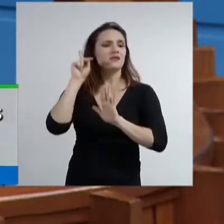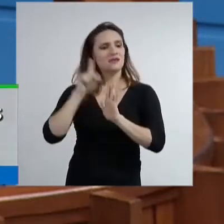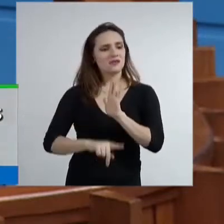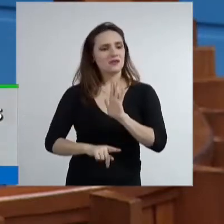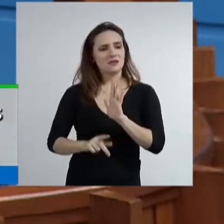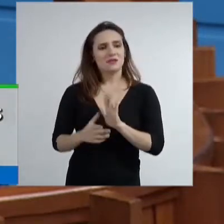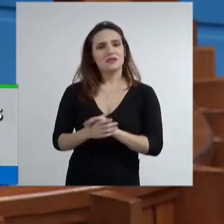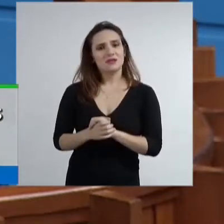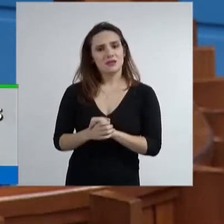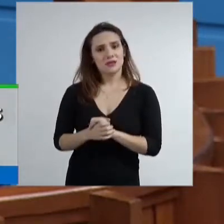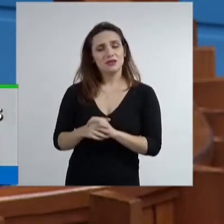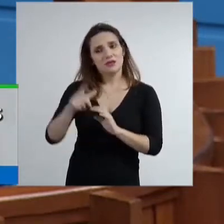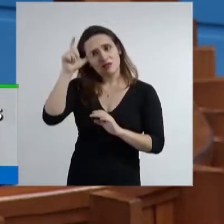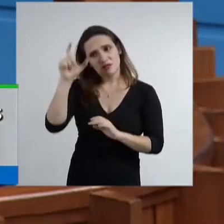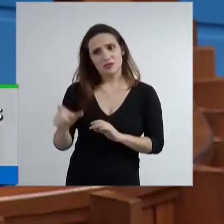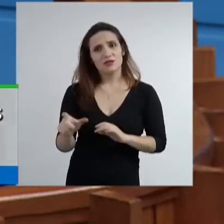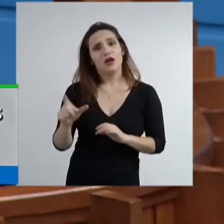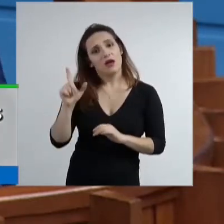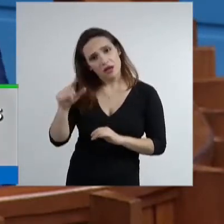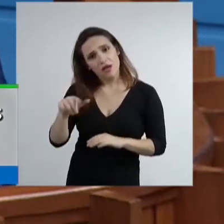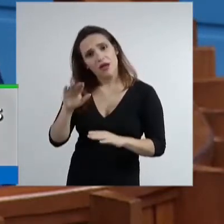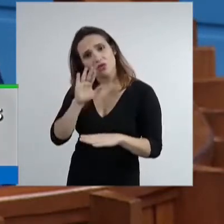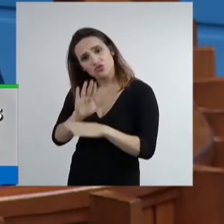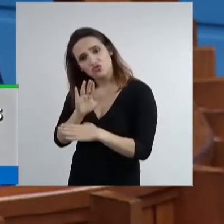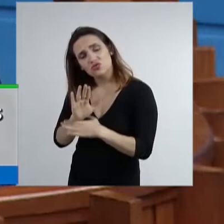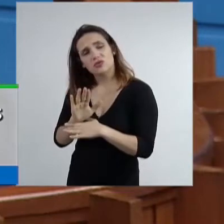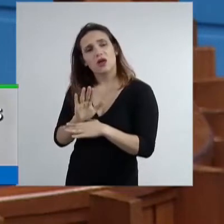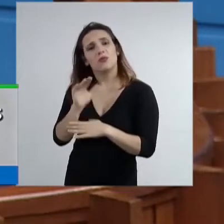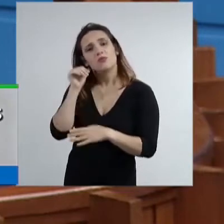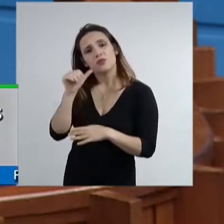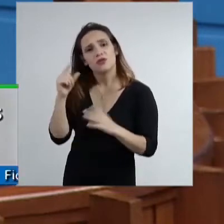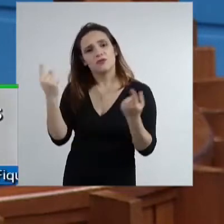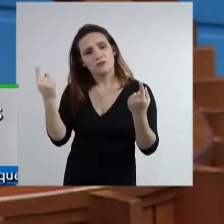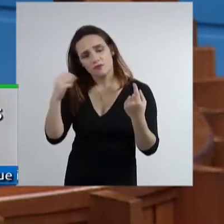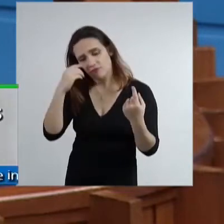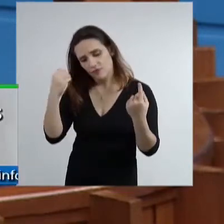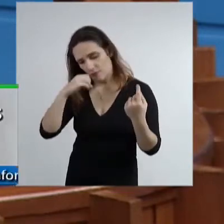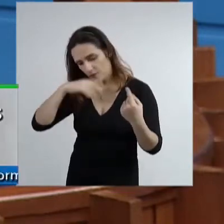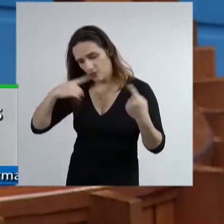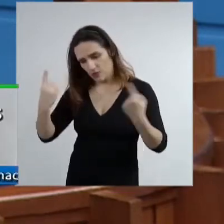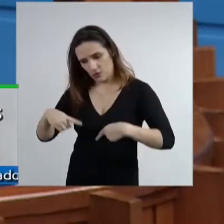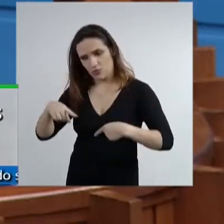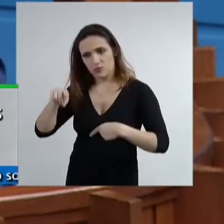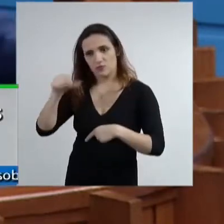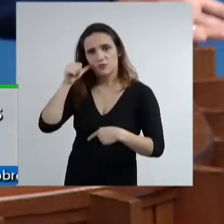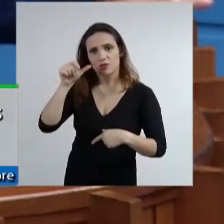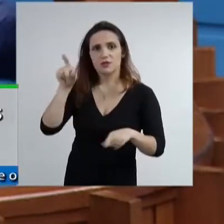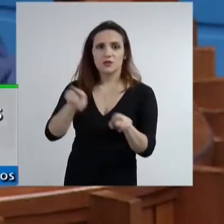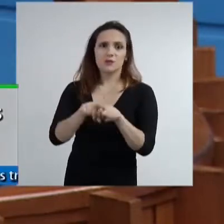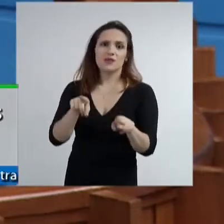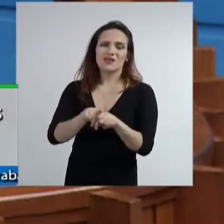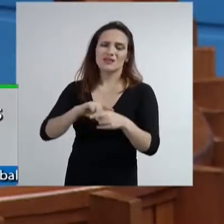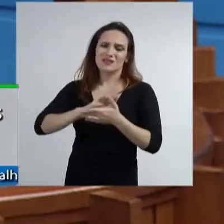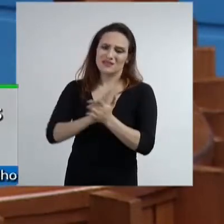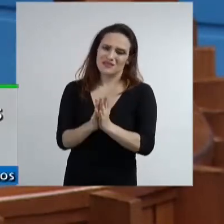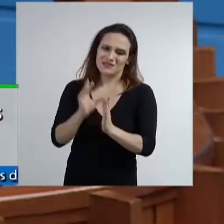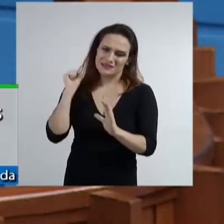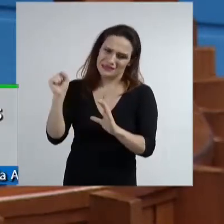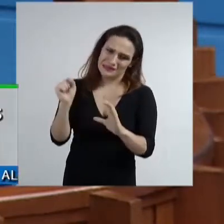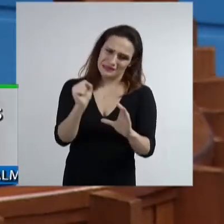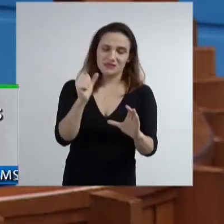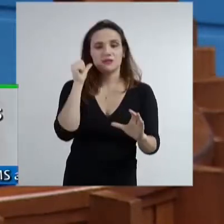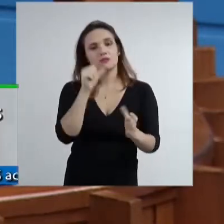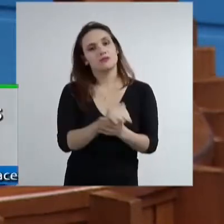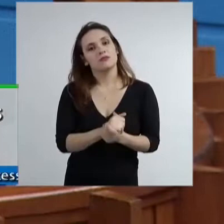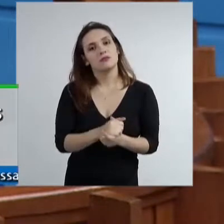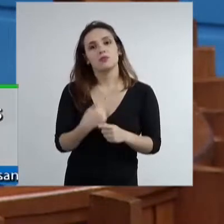proposições que versam sobre a questão da violência contra a mulher, em relação ao feminicídio, porque tivemos casos